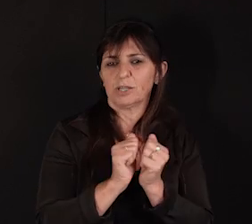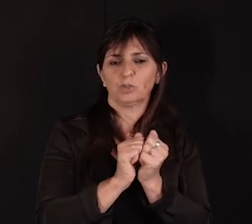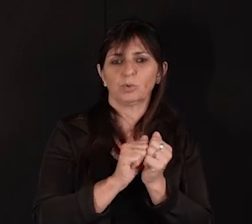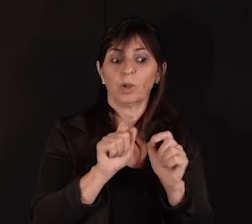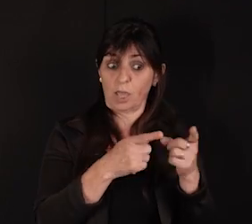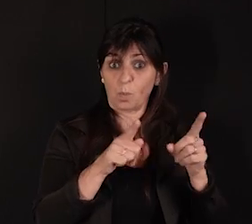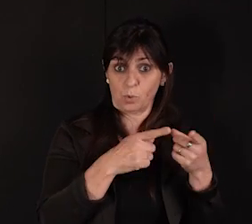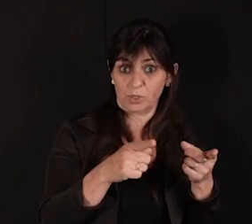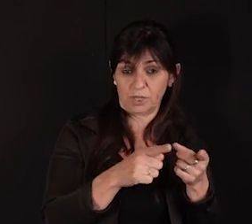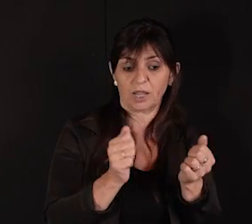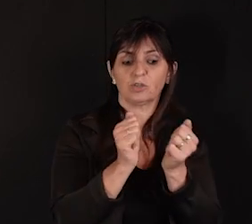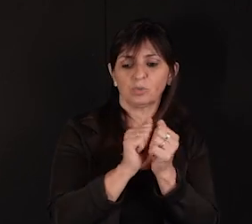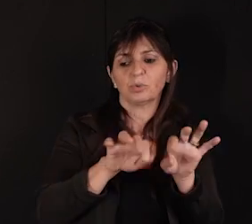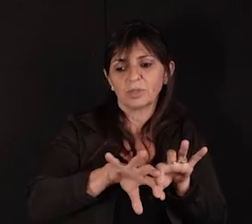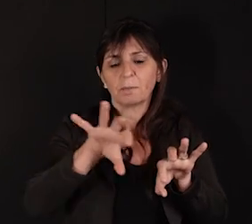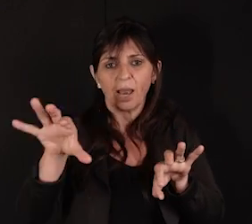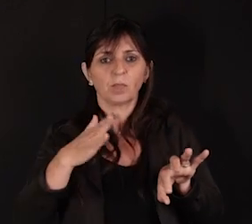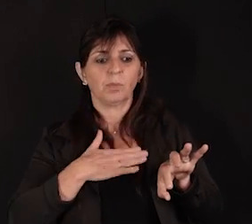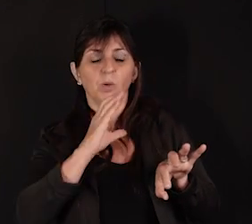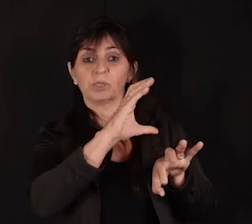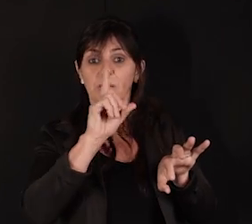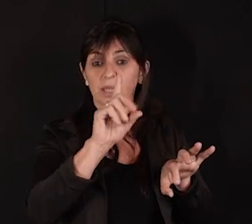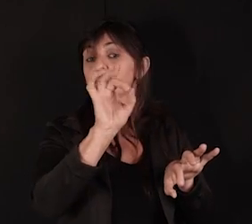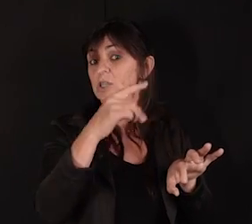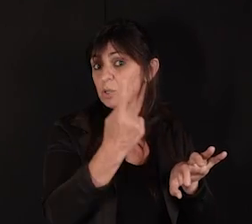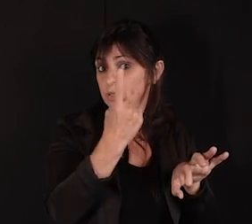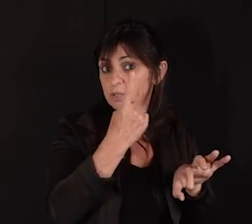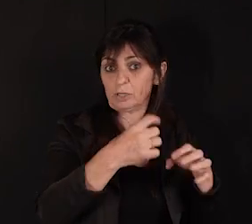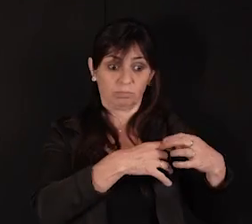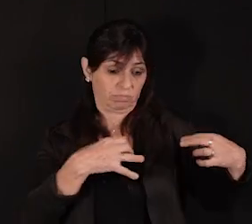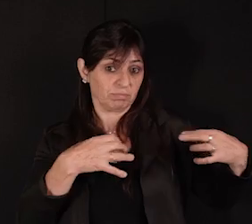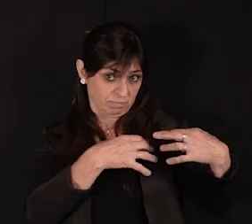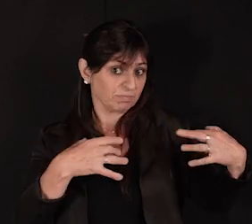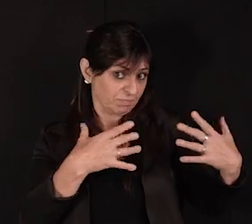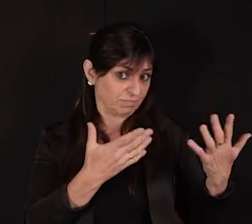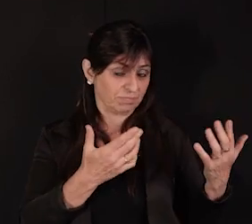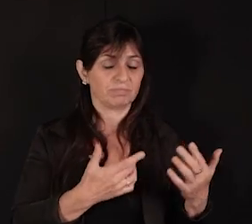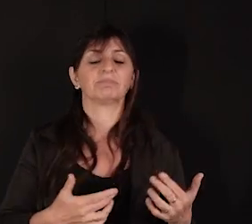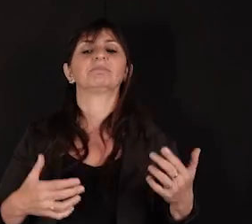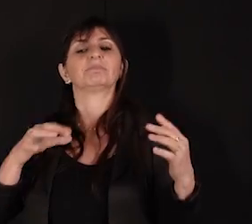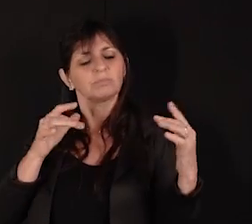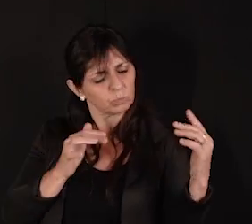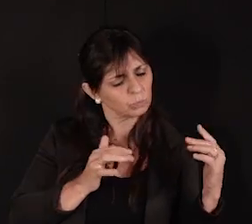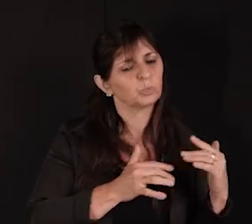Baixaria, com letra. E daí tem só solo também, que tá no meu CD.